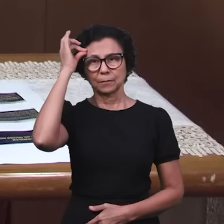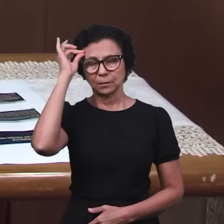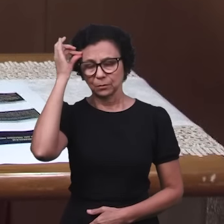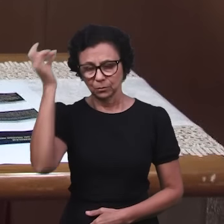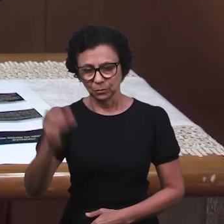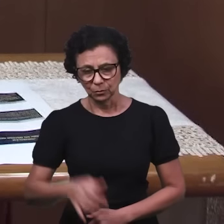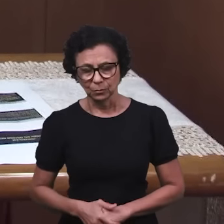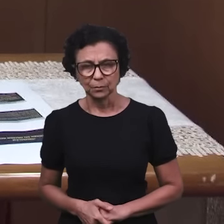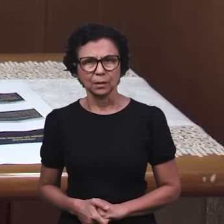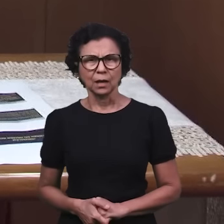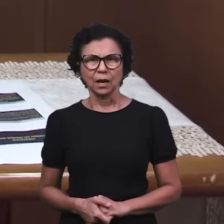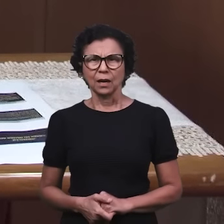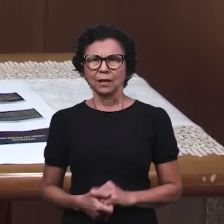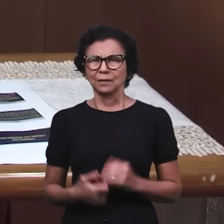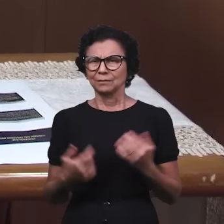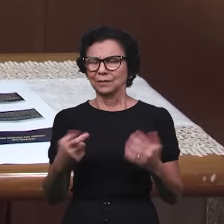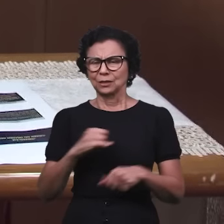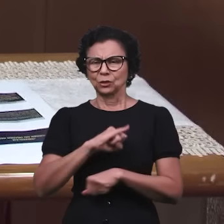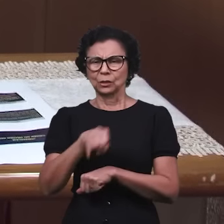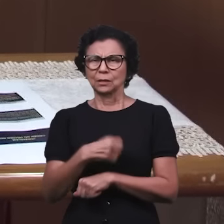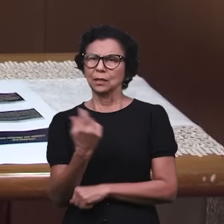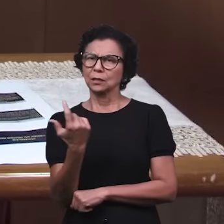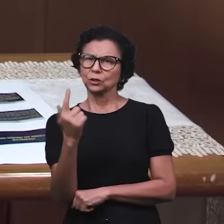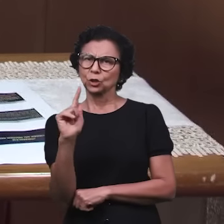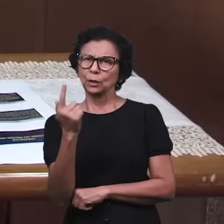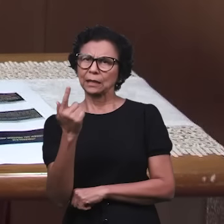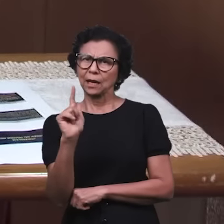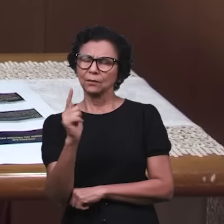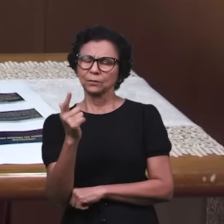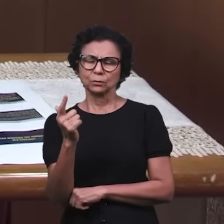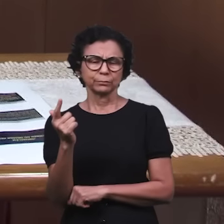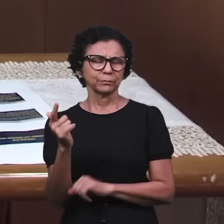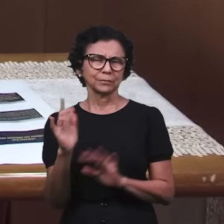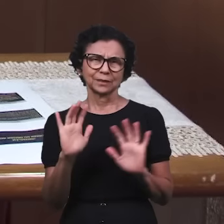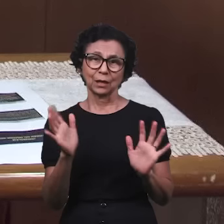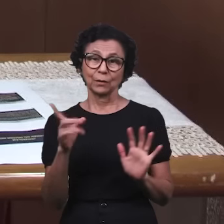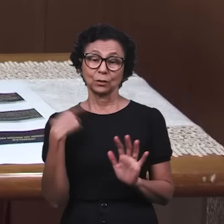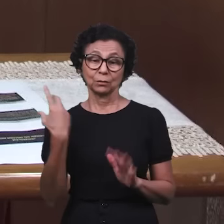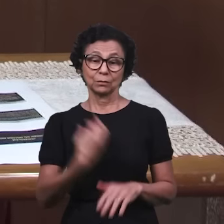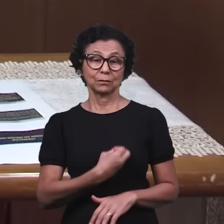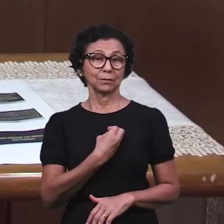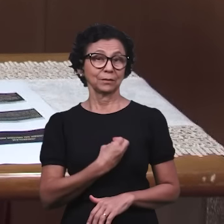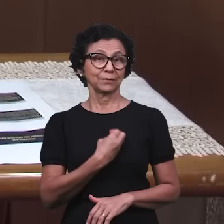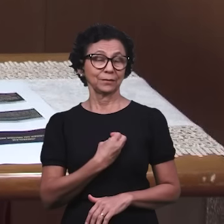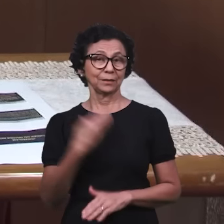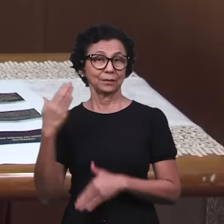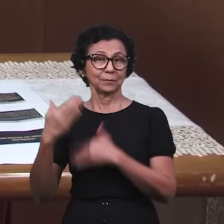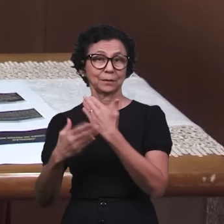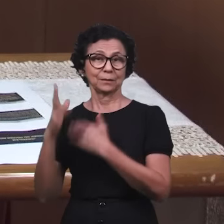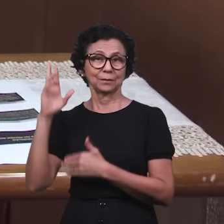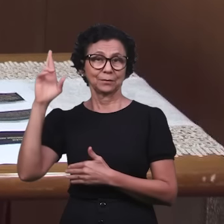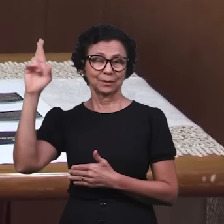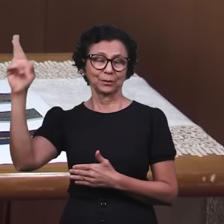é o lugar geográfico, é a nossa posição diante do Senhor. E Deus escolheu aquele